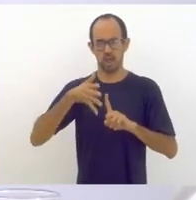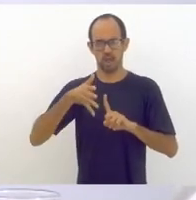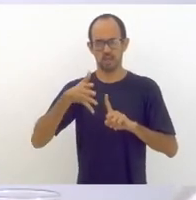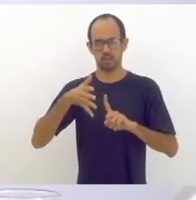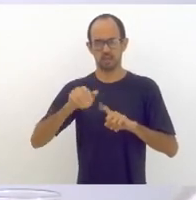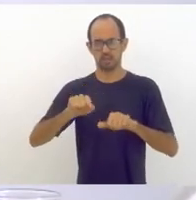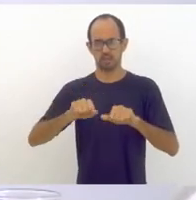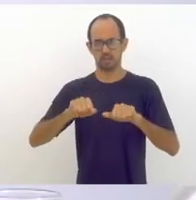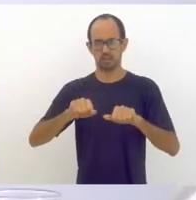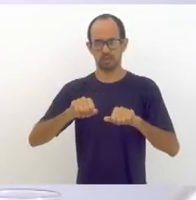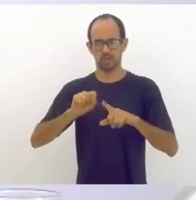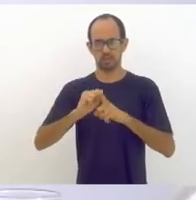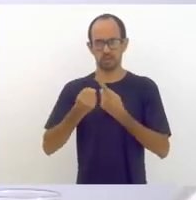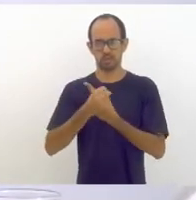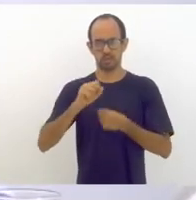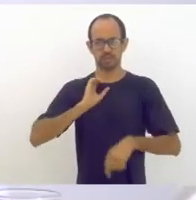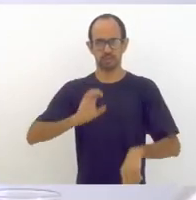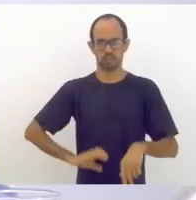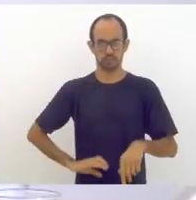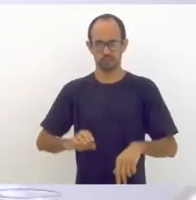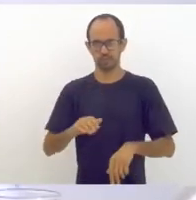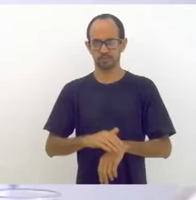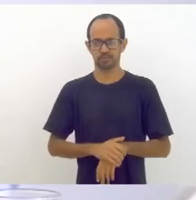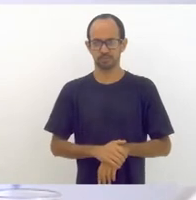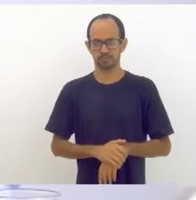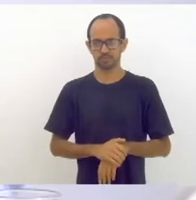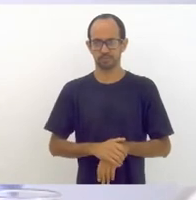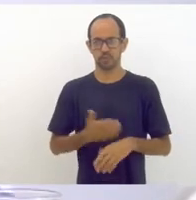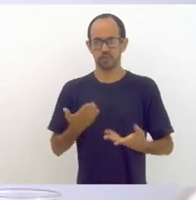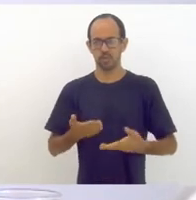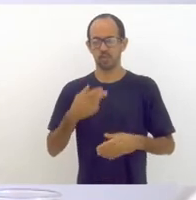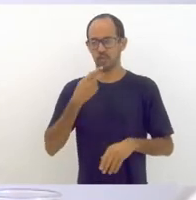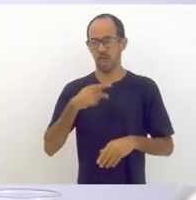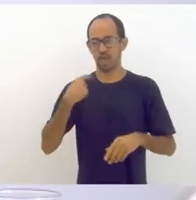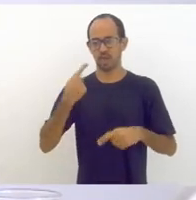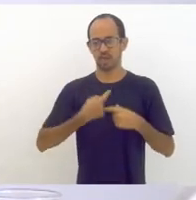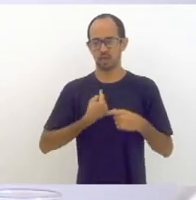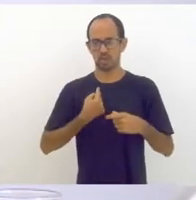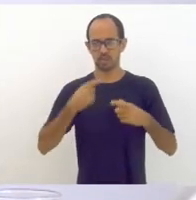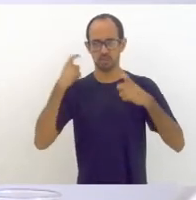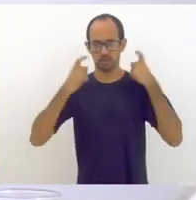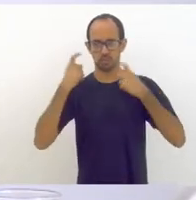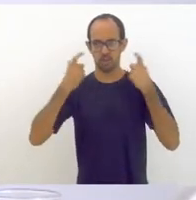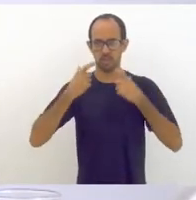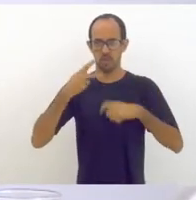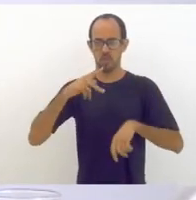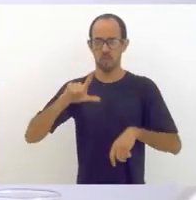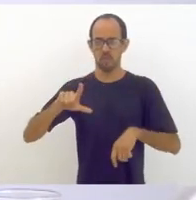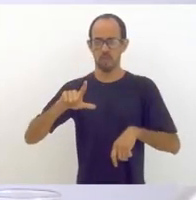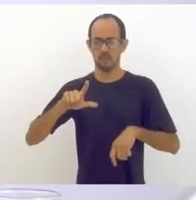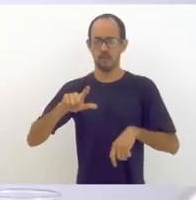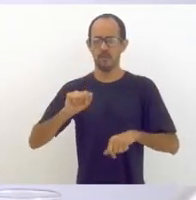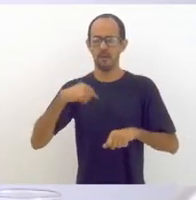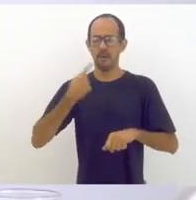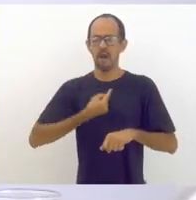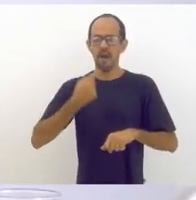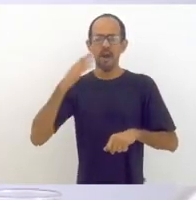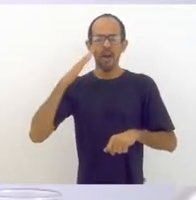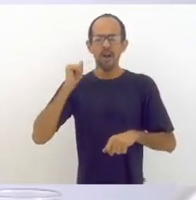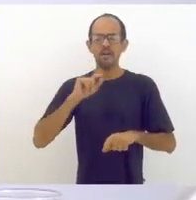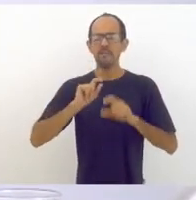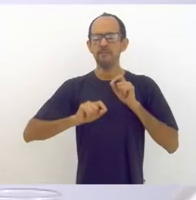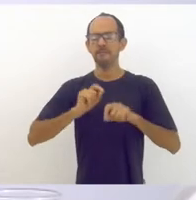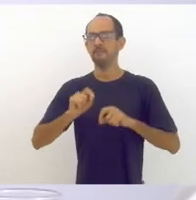público. Só quero, então, destacar a nossa preocupação com esse projeto. A gente sabe